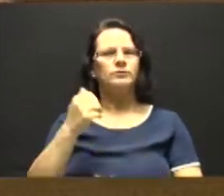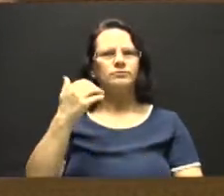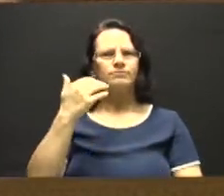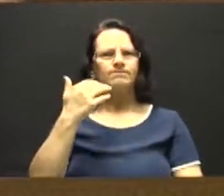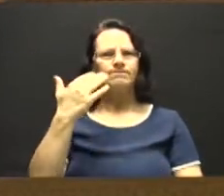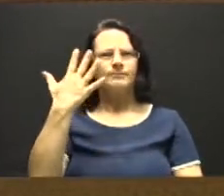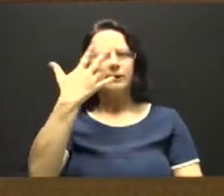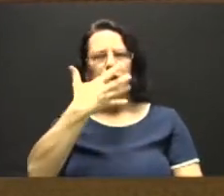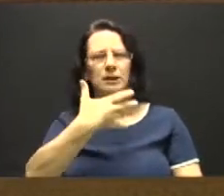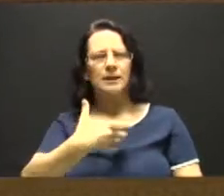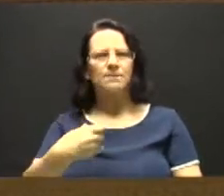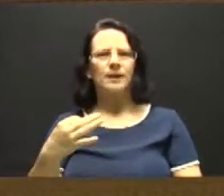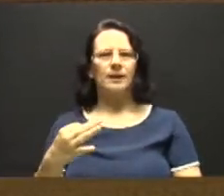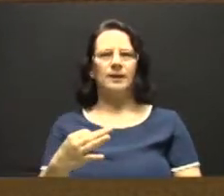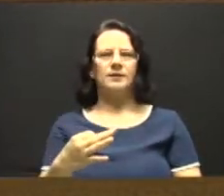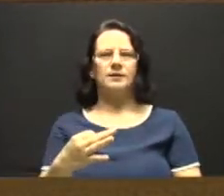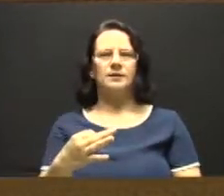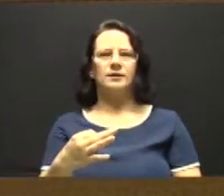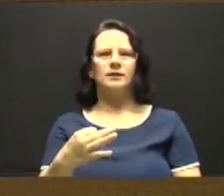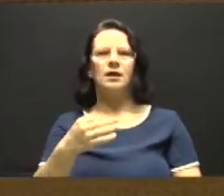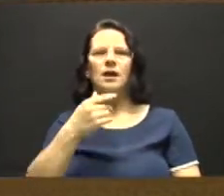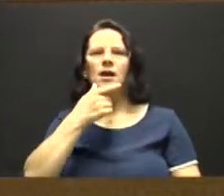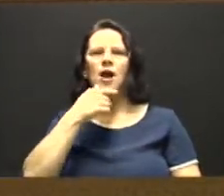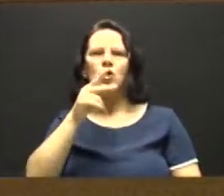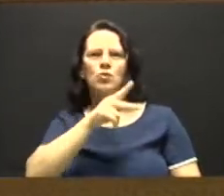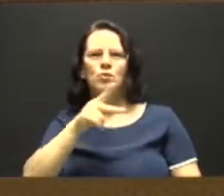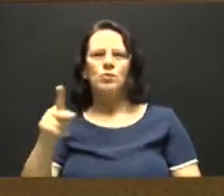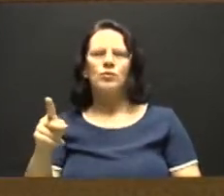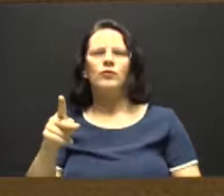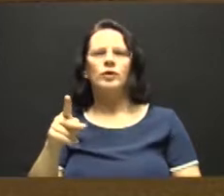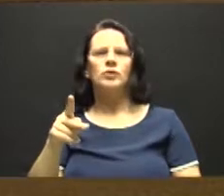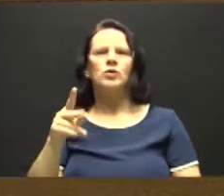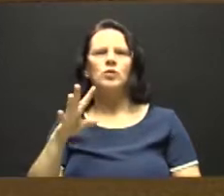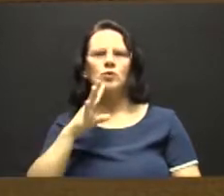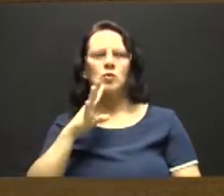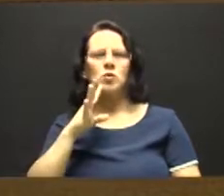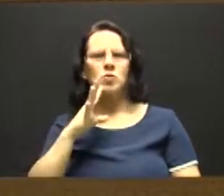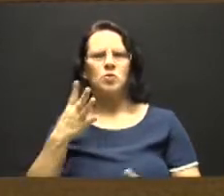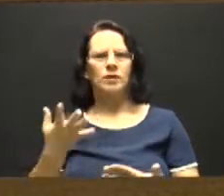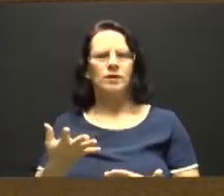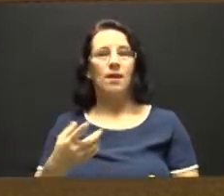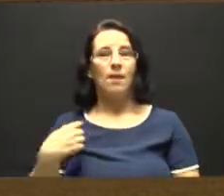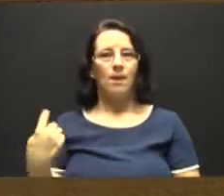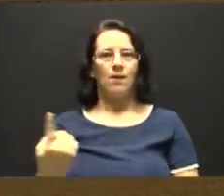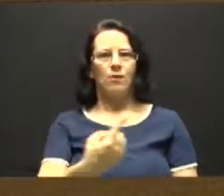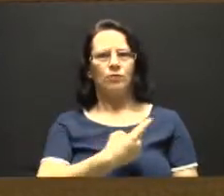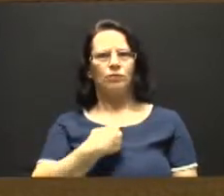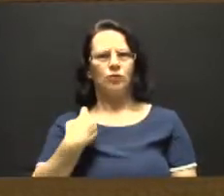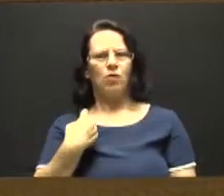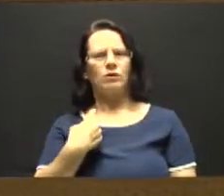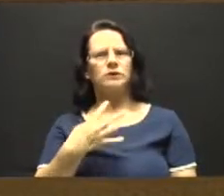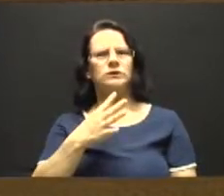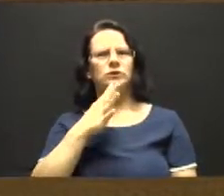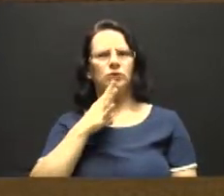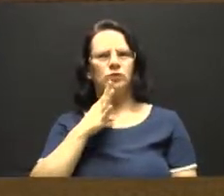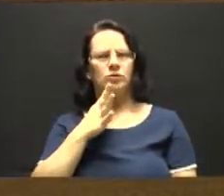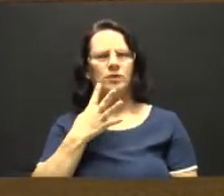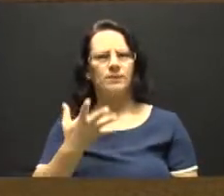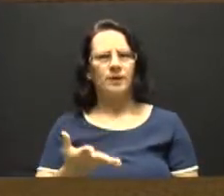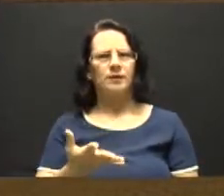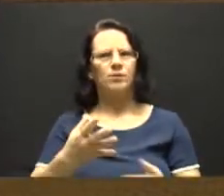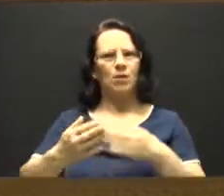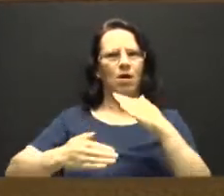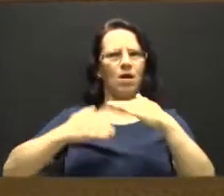e aí o luis vai dizer assim bombardi nós juristas estamos chamados a